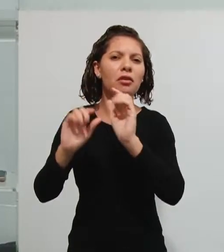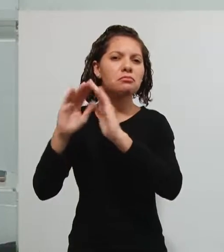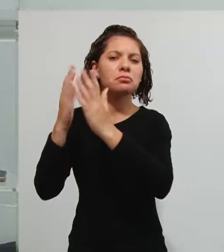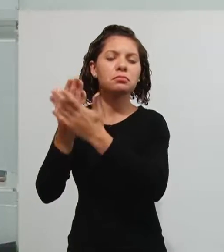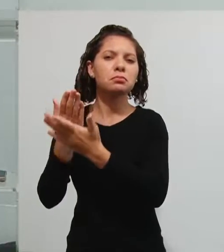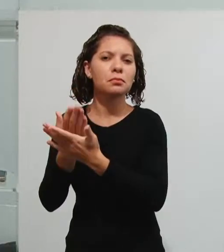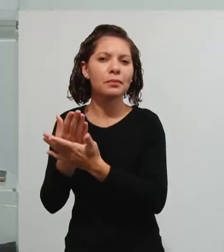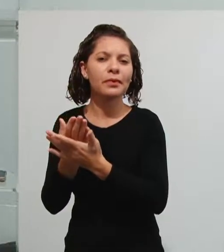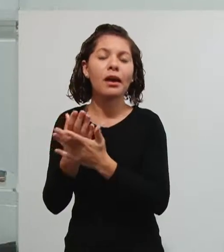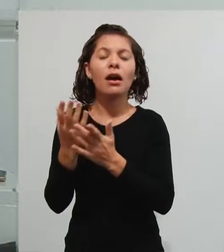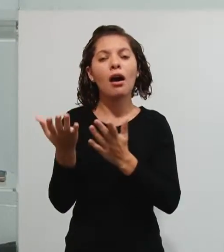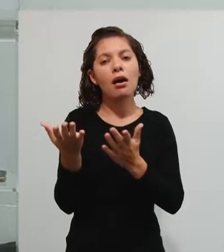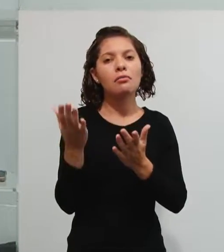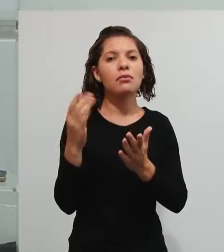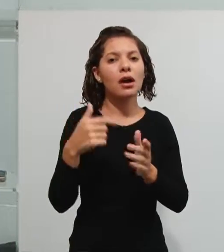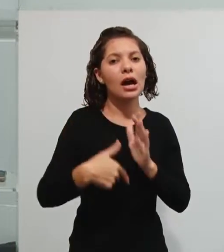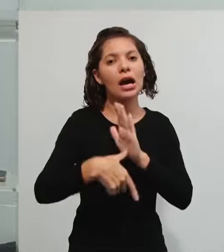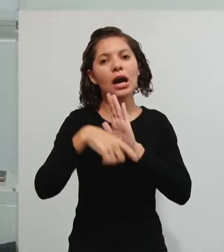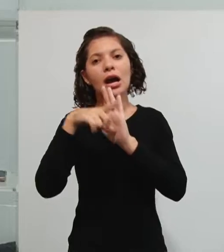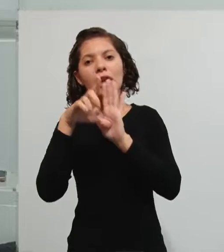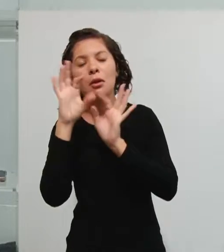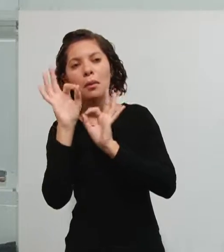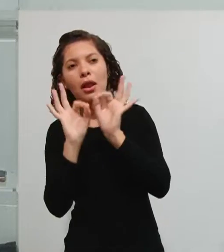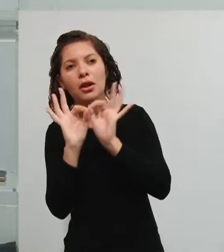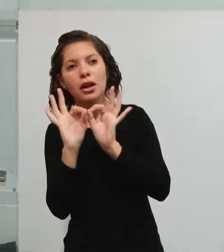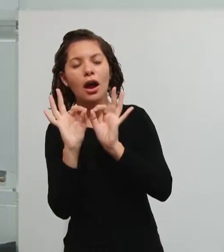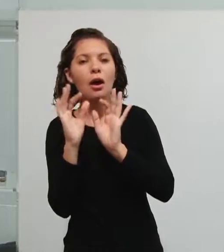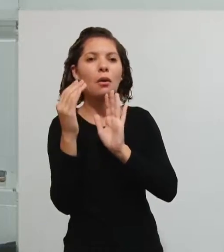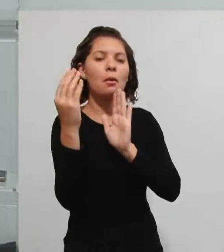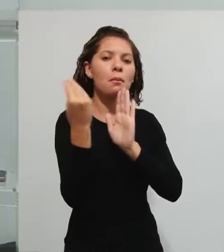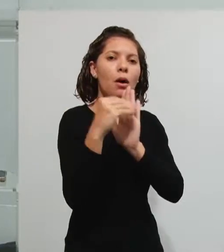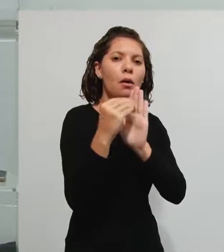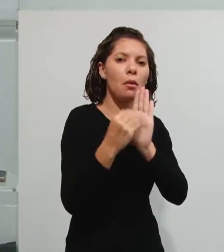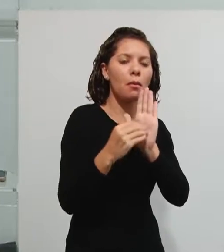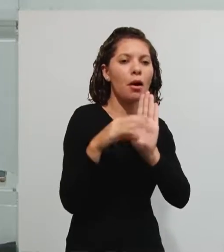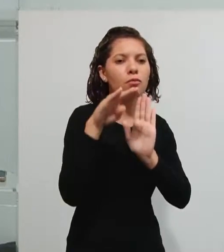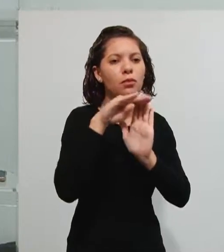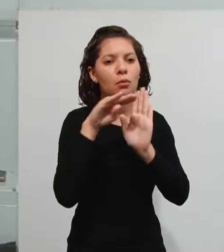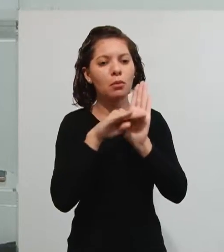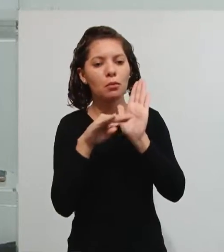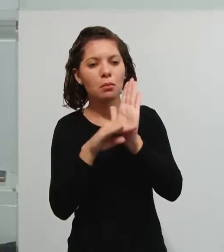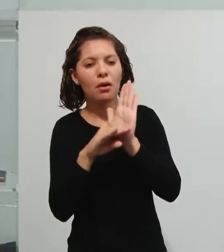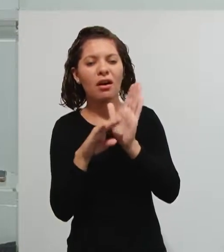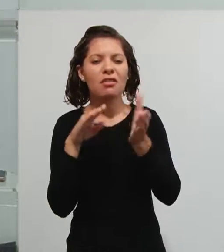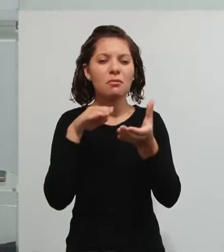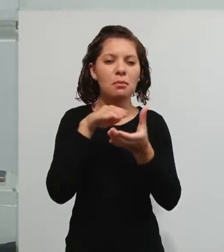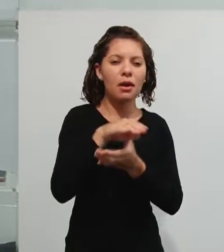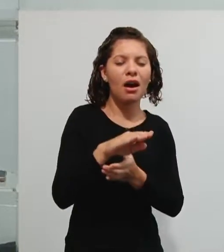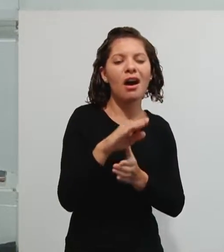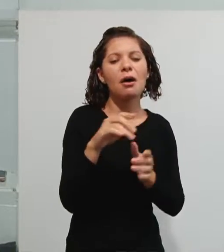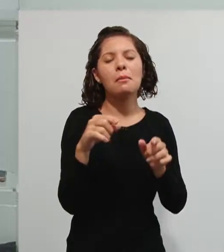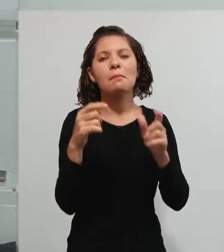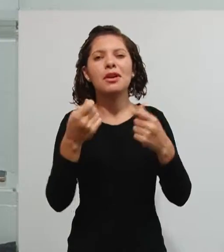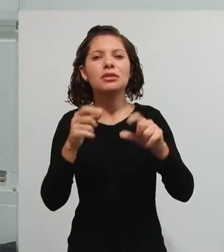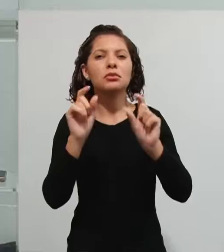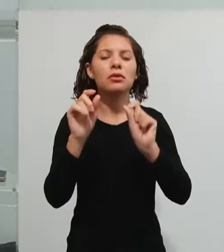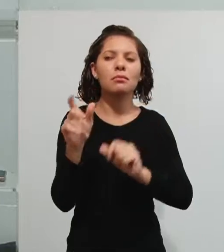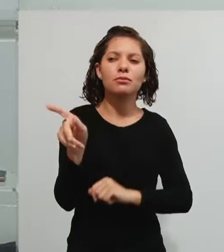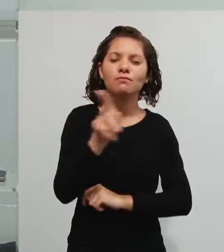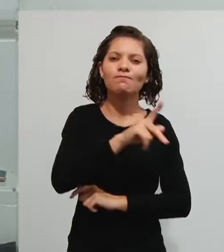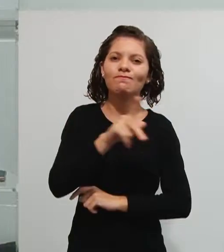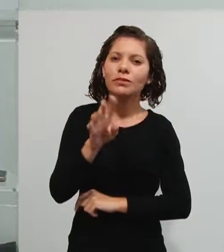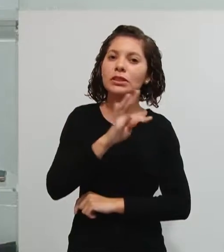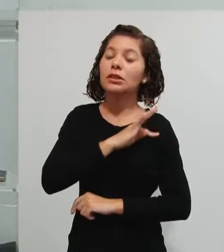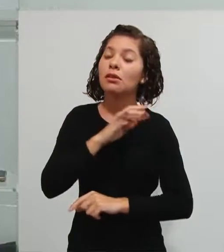futebol? Vou precisar de bola, vou precisar de chuteira, vou precisar de professor técnico, vou precisar